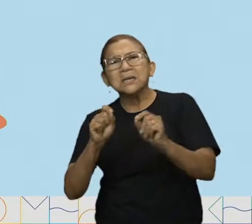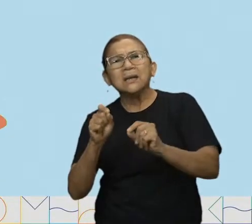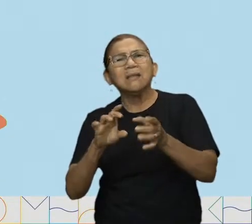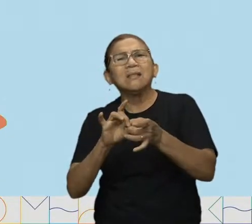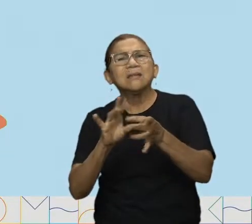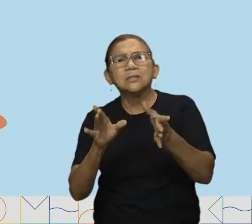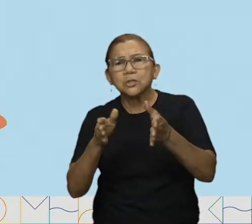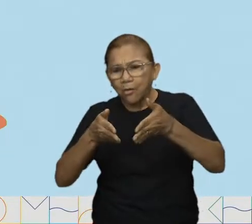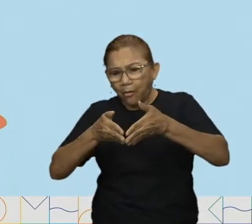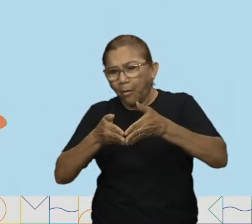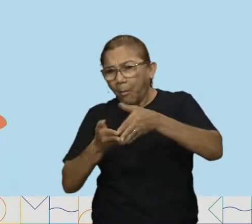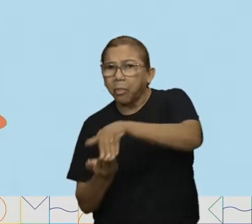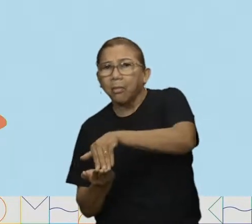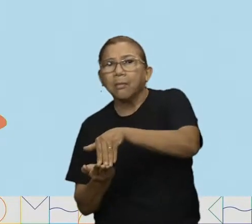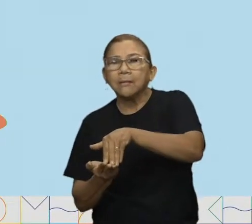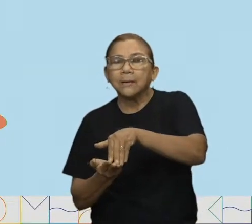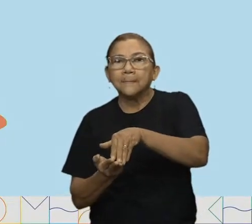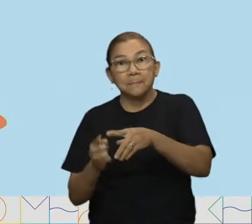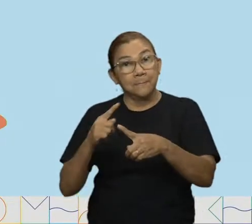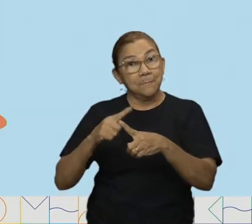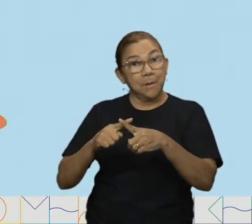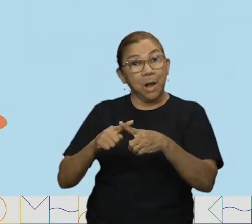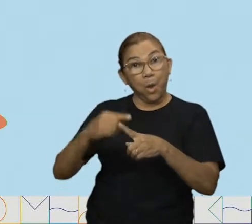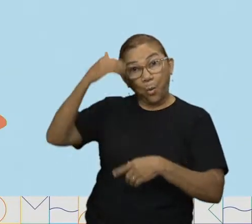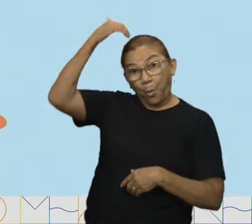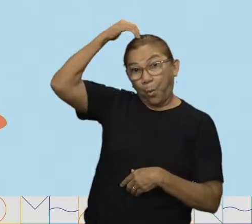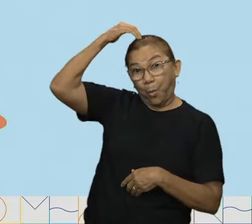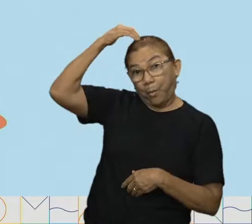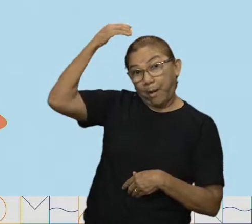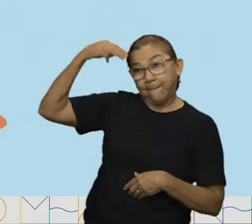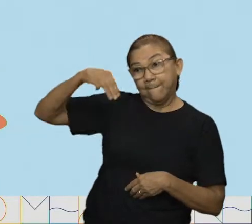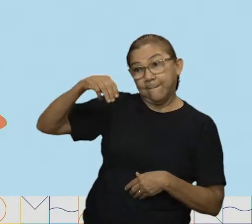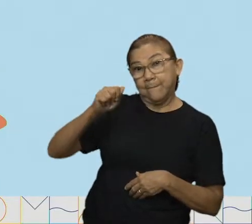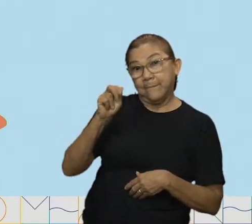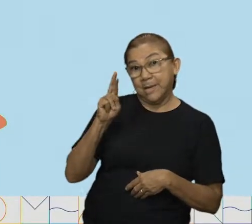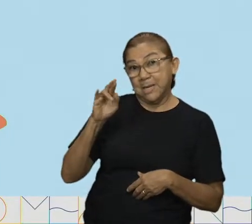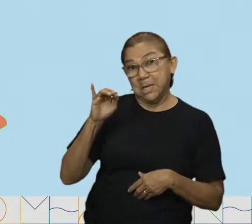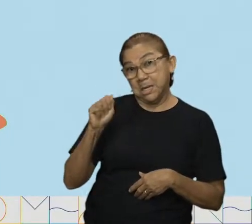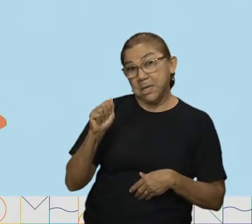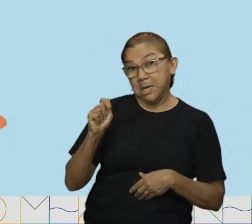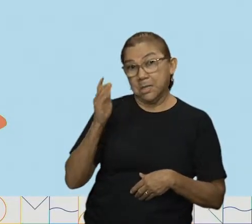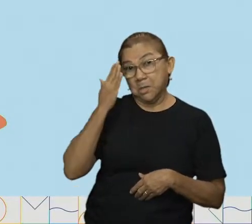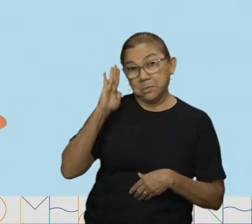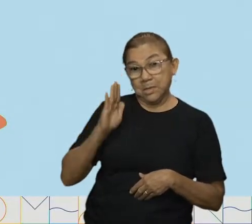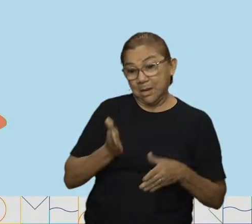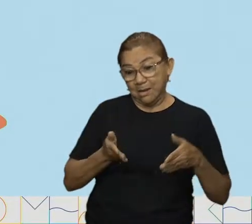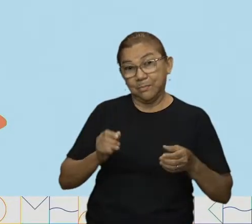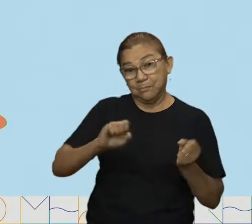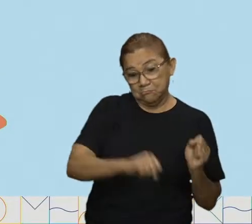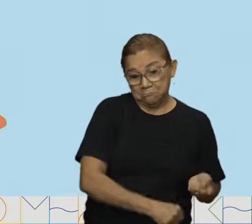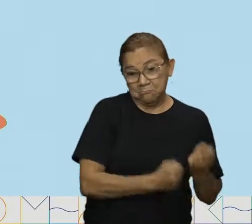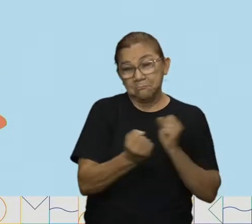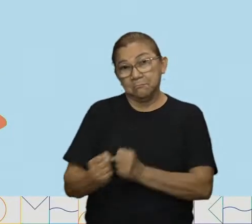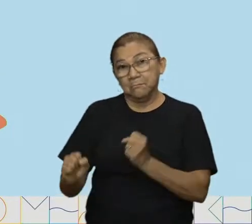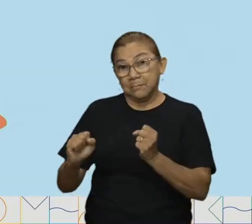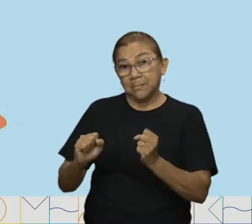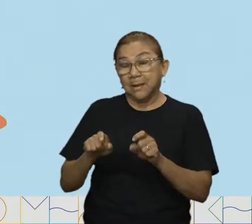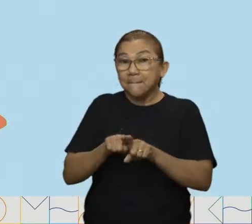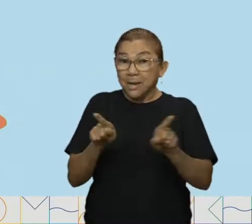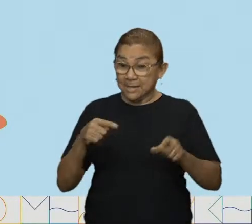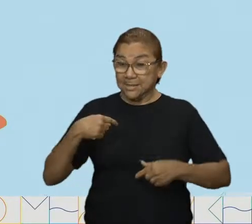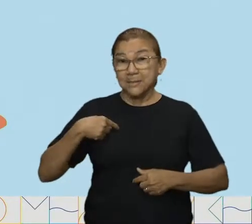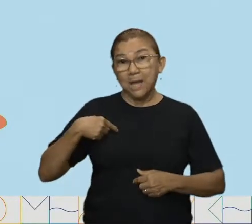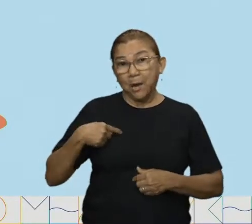ela virar foi por causa da Maria, que não soube remar. Se eu fosse um peixinho